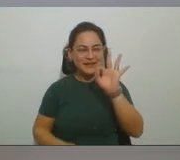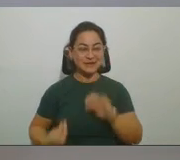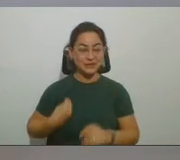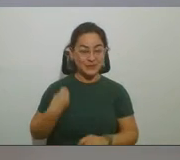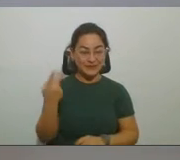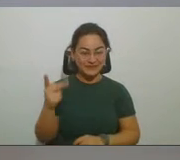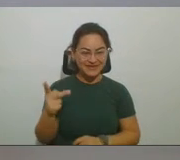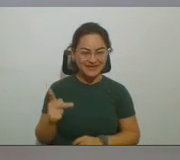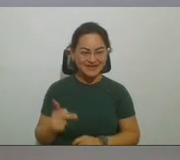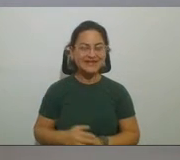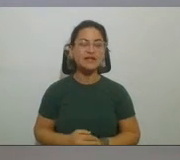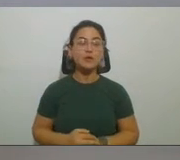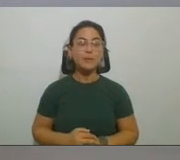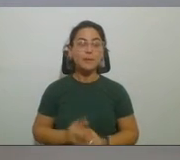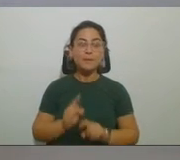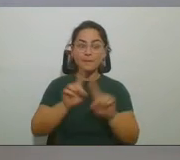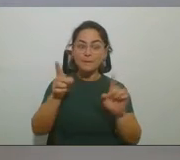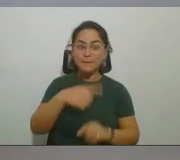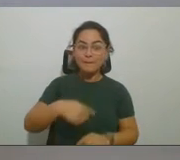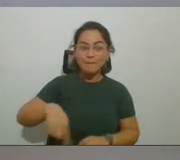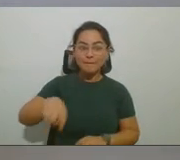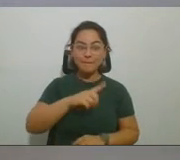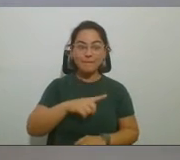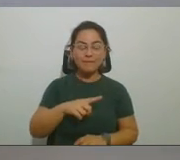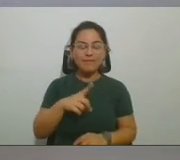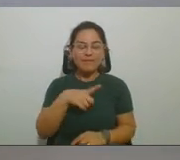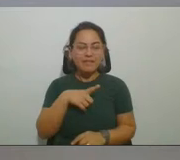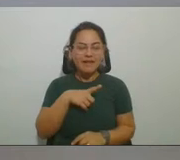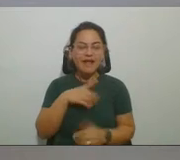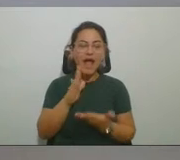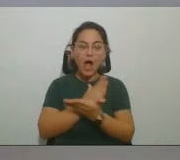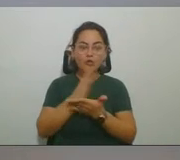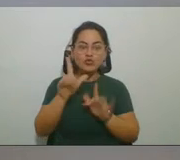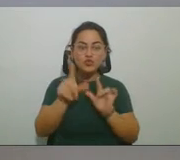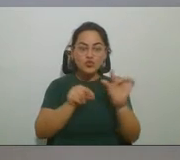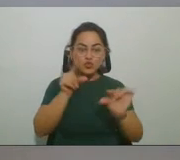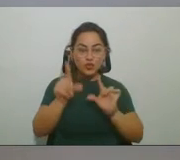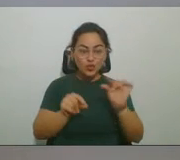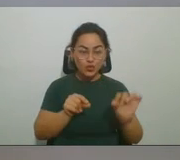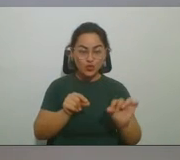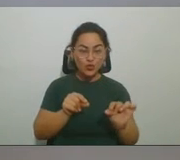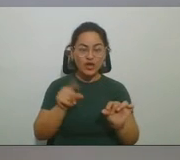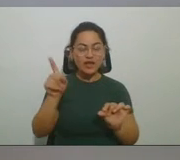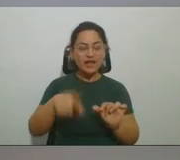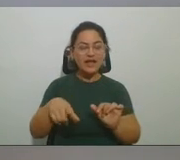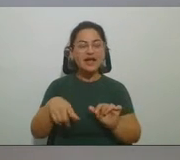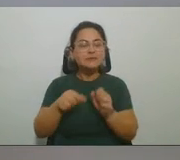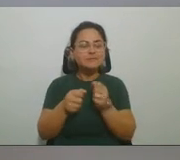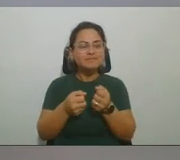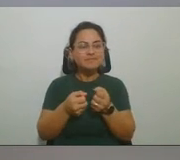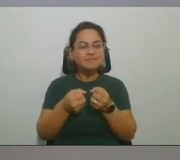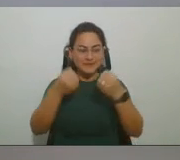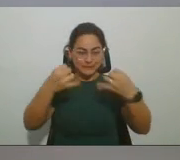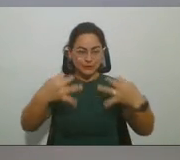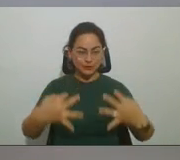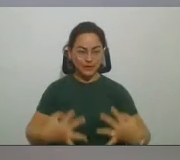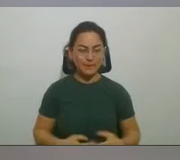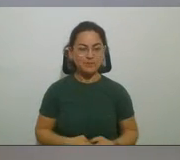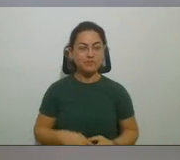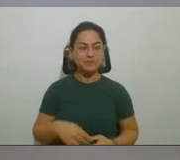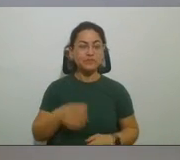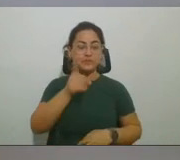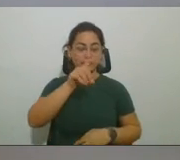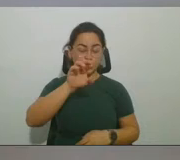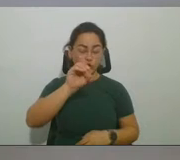que nós, então, elencamos alguns pontos para que torná-lo de conhecimento a público. A professora